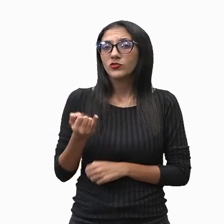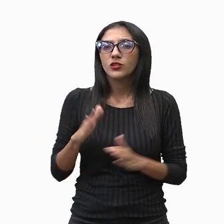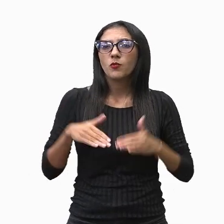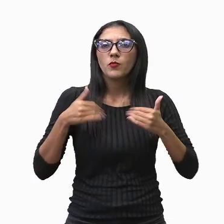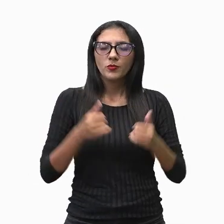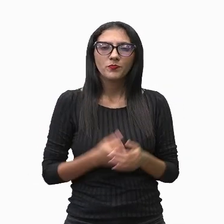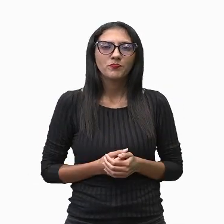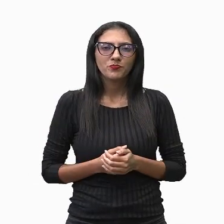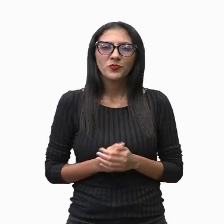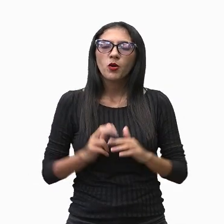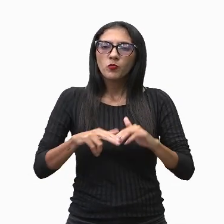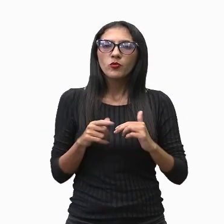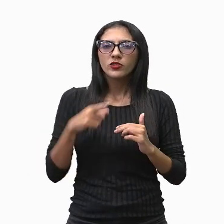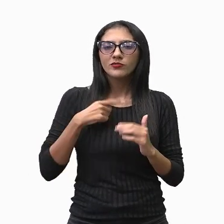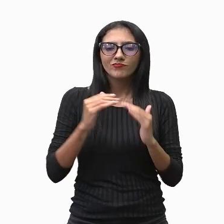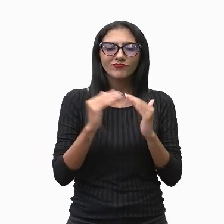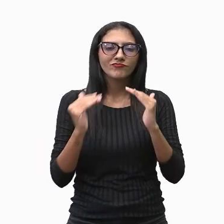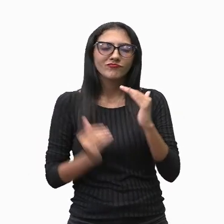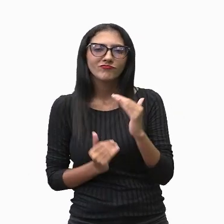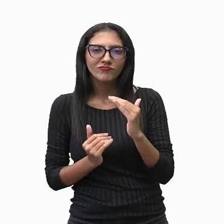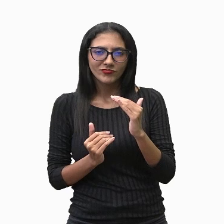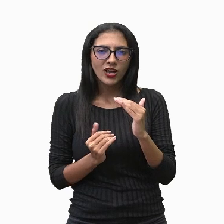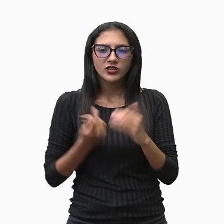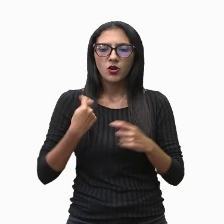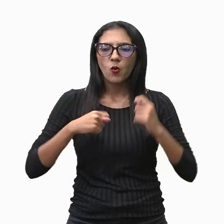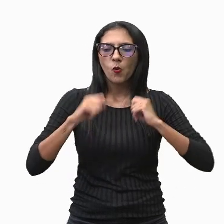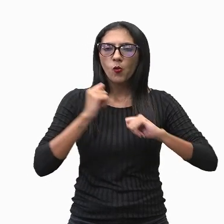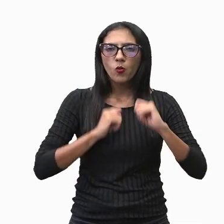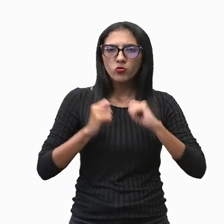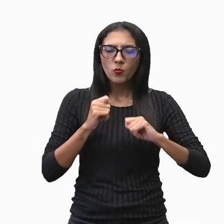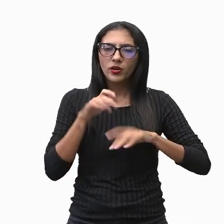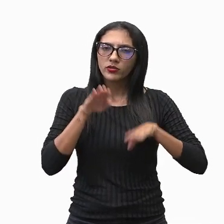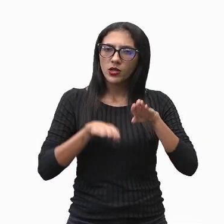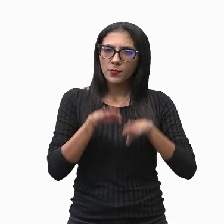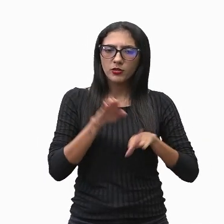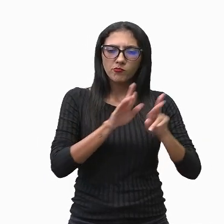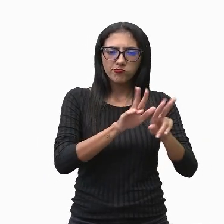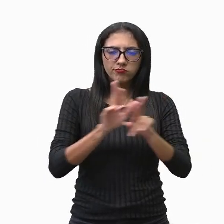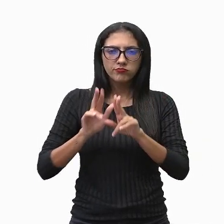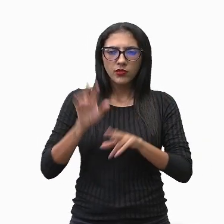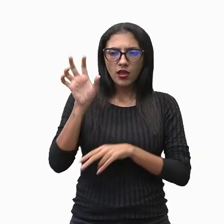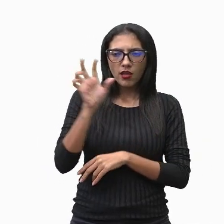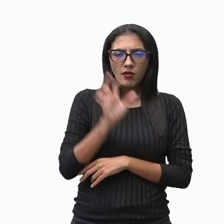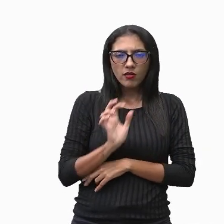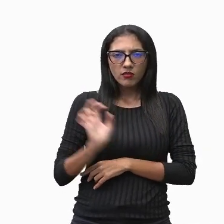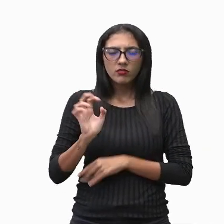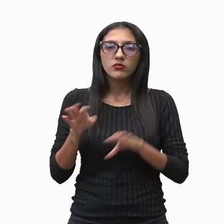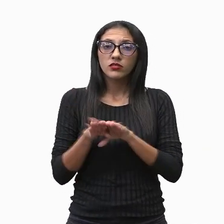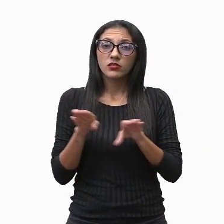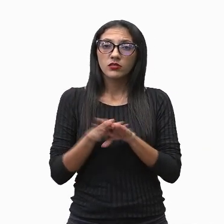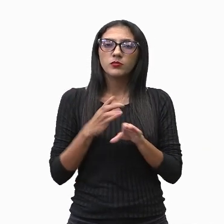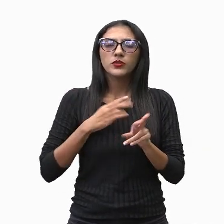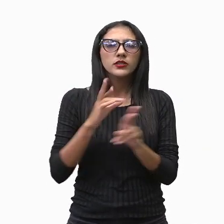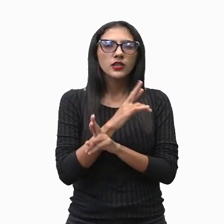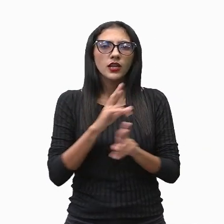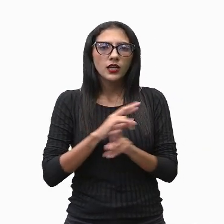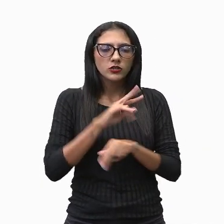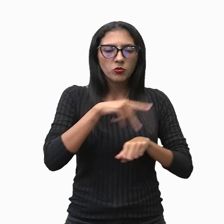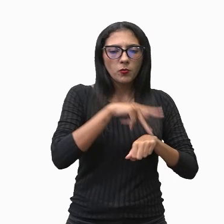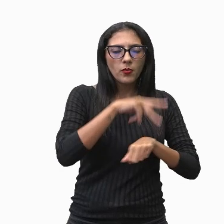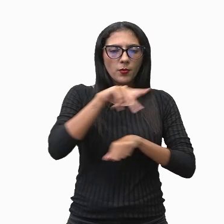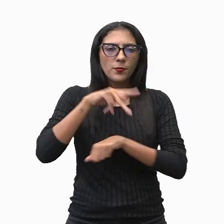essas desigualdades econômicas entre regiões, que podem ser também entre países, também são motivo